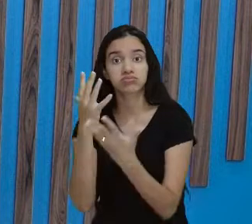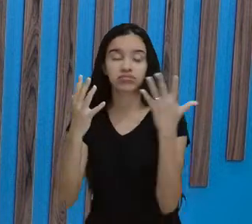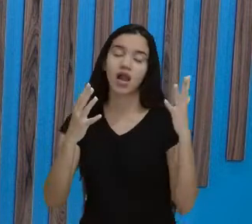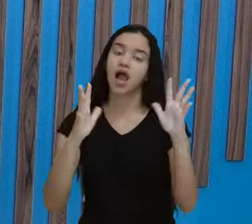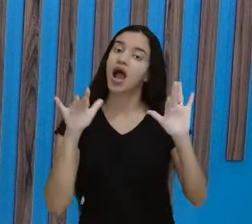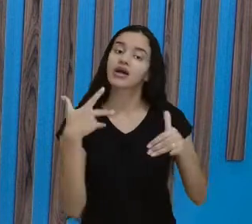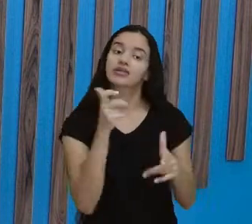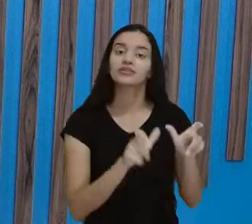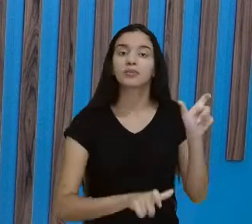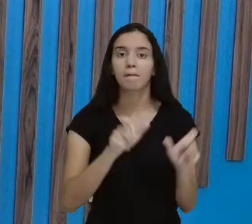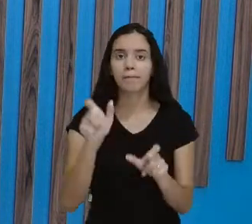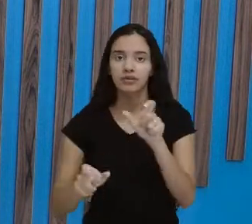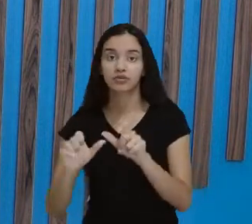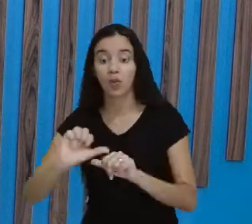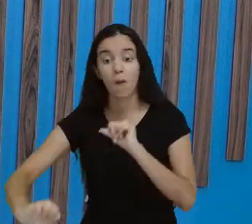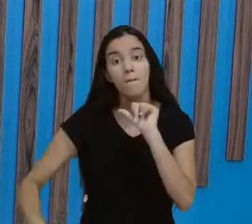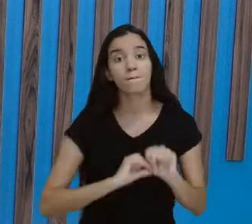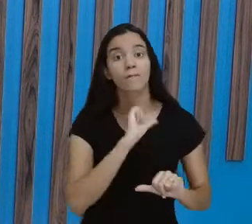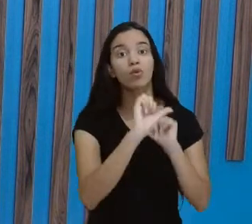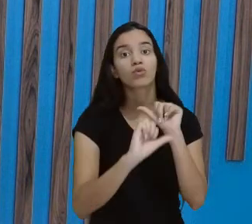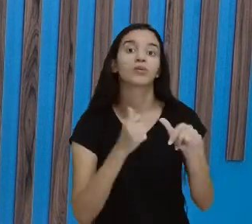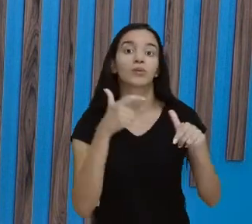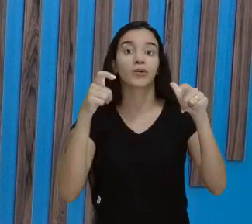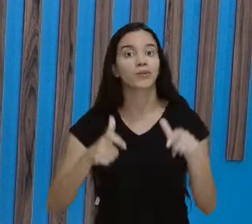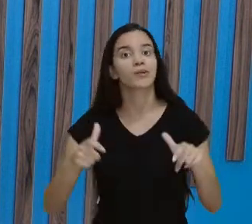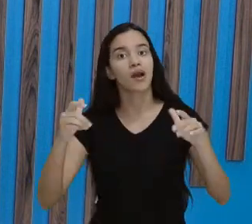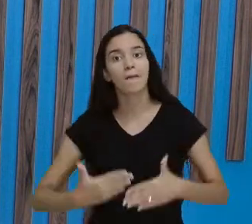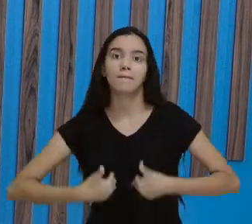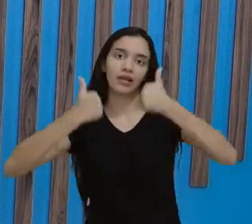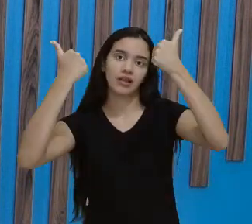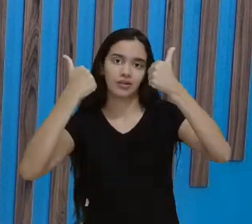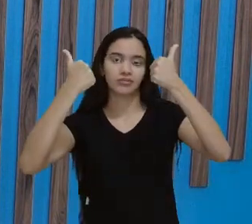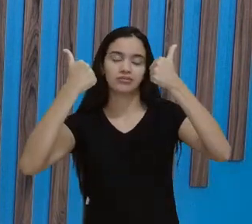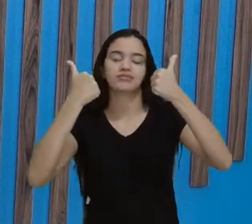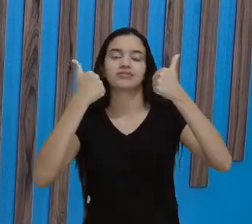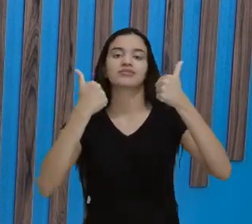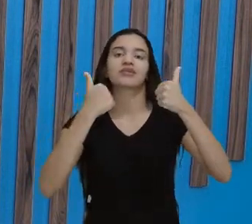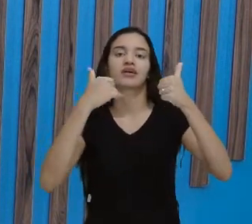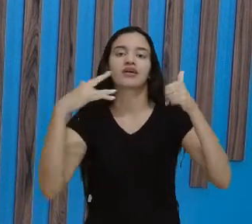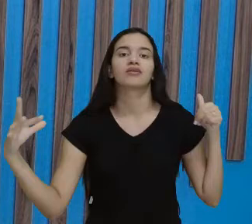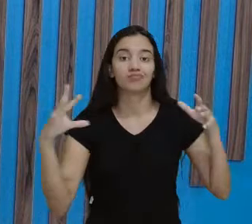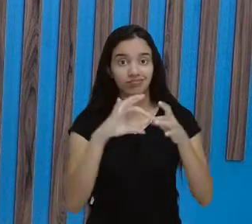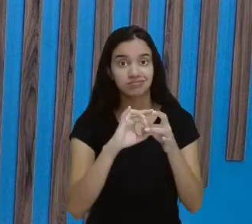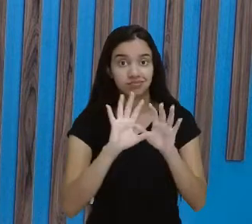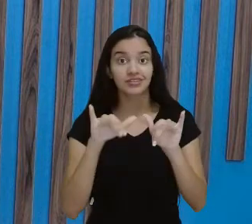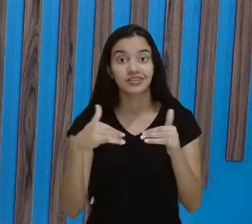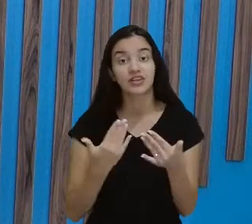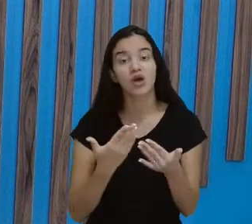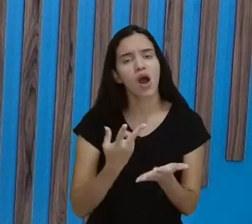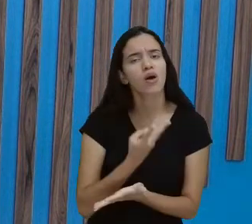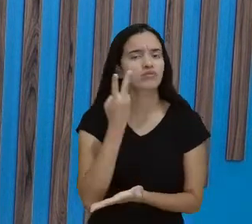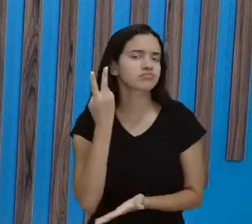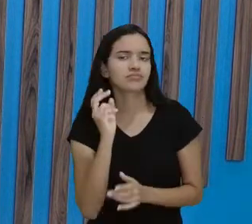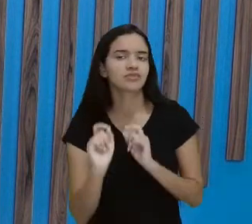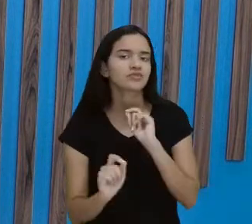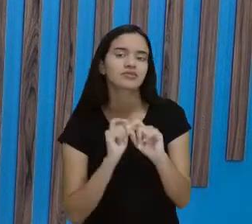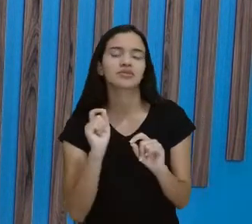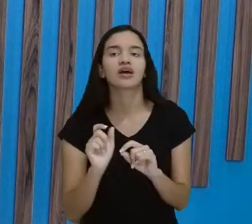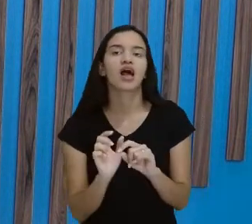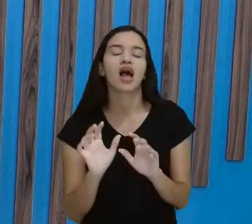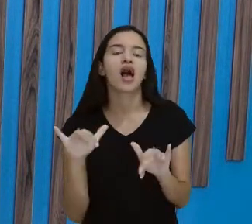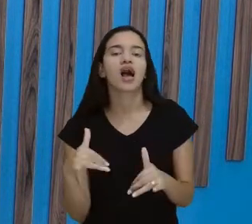pessoas, modificando a natureza para o lugar ficar melhor, para ser interligado. E aí foi o que aconteceu. A